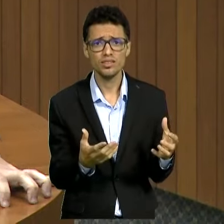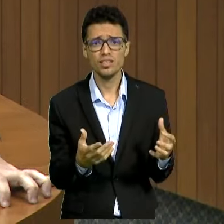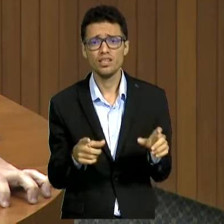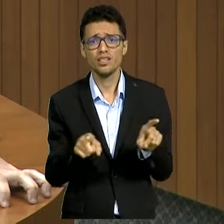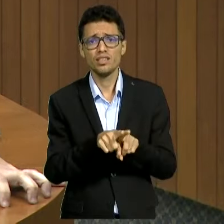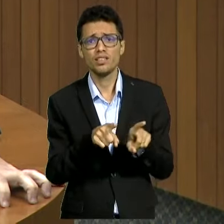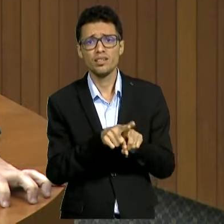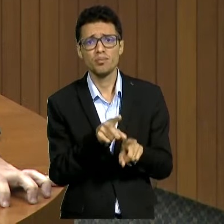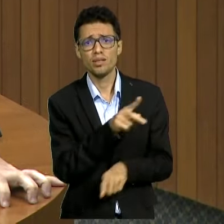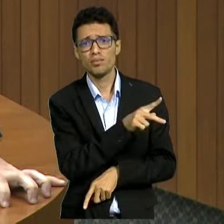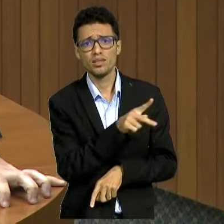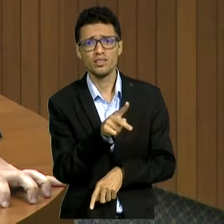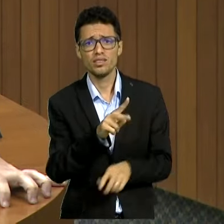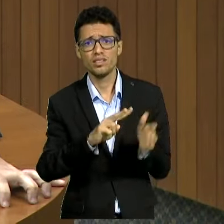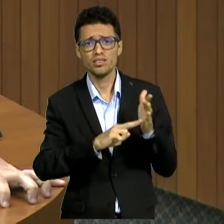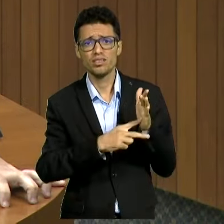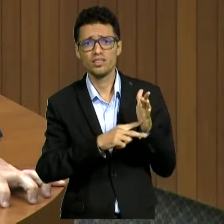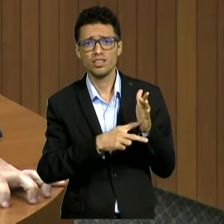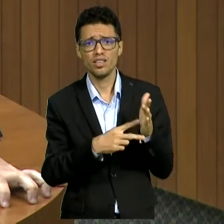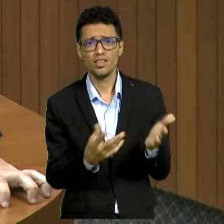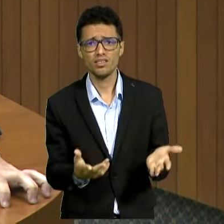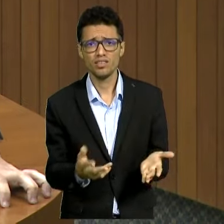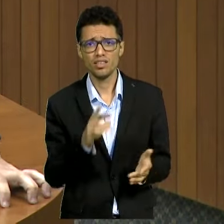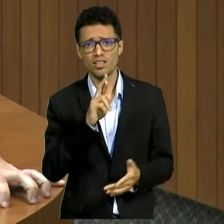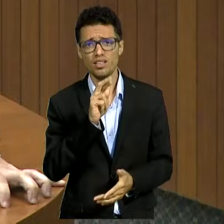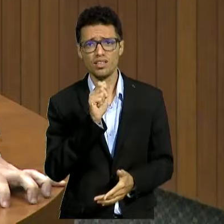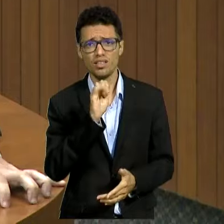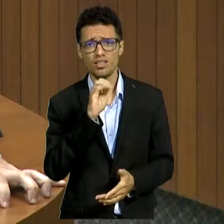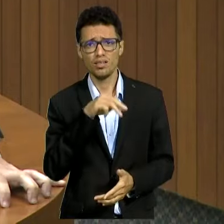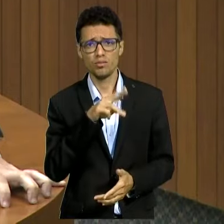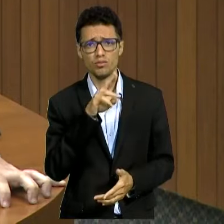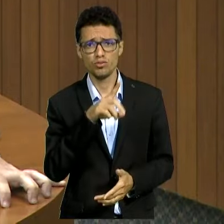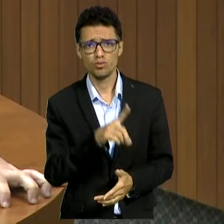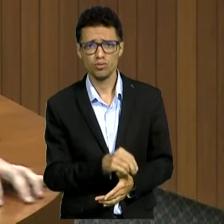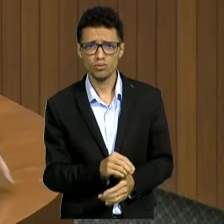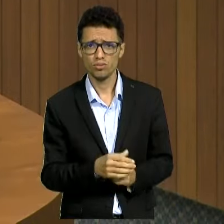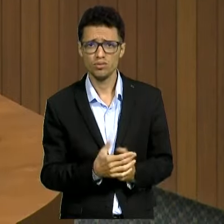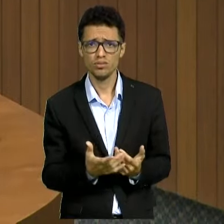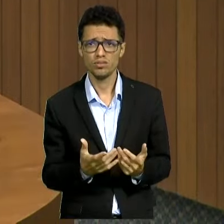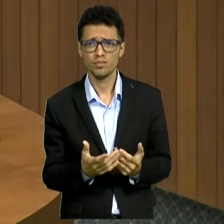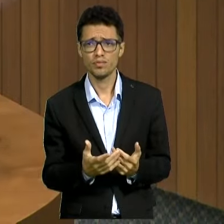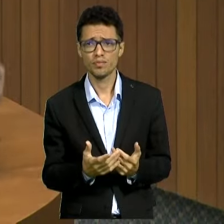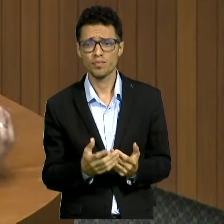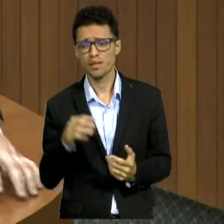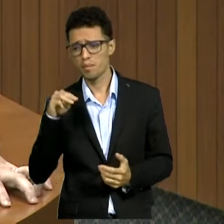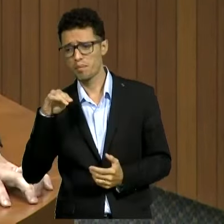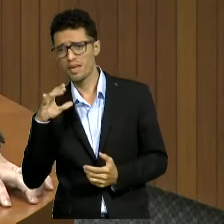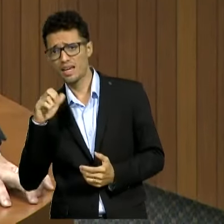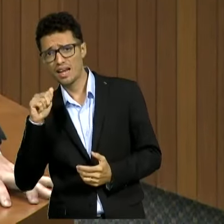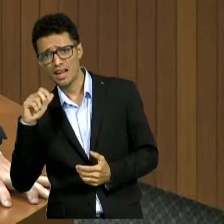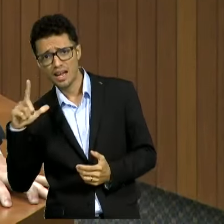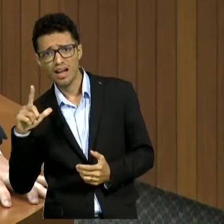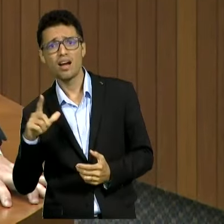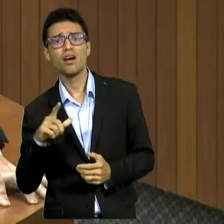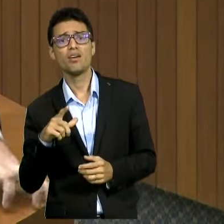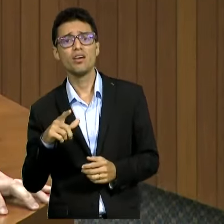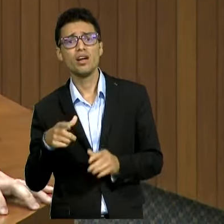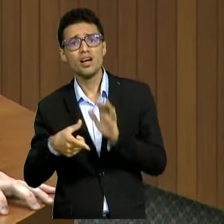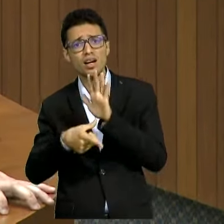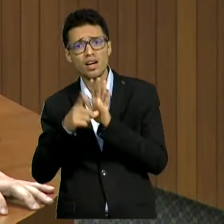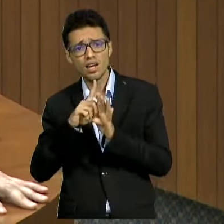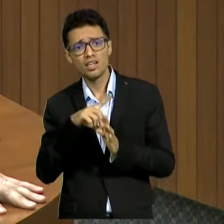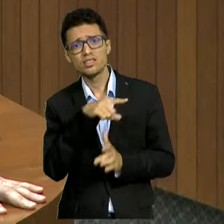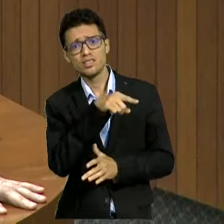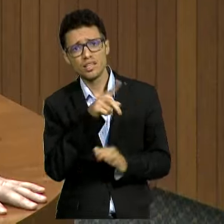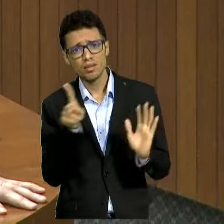sindicato, do Simproecema, o senhor Raimundo Oliveira, que, como bem lembrou a deputada Mical, pertenceu ao meu partido, hoje não pertence mais, e